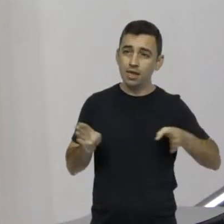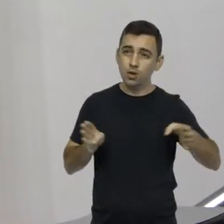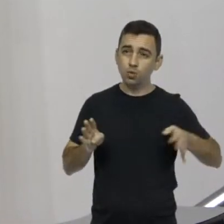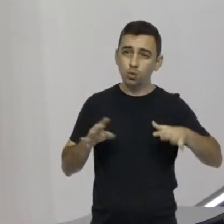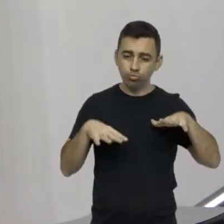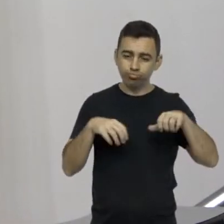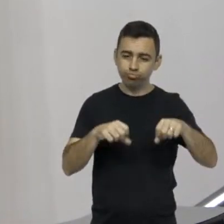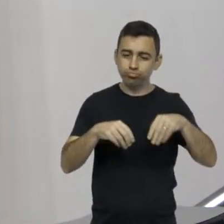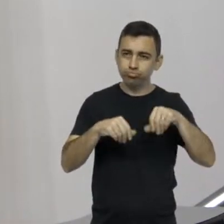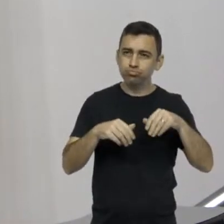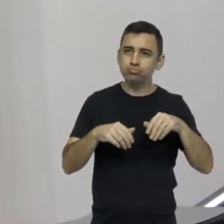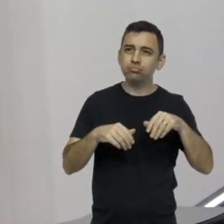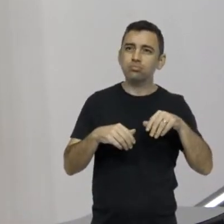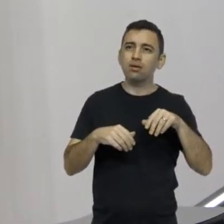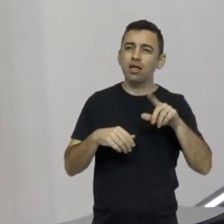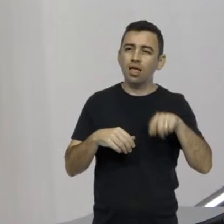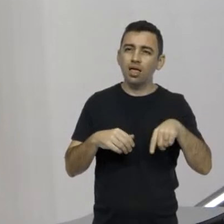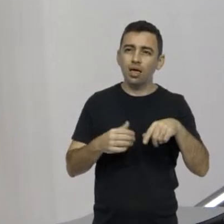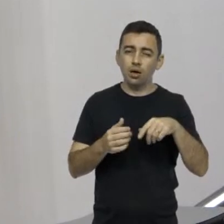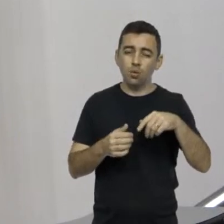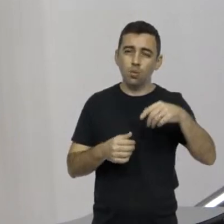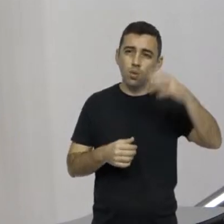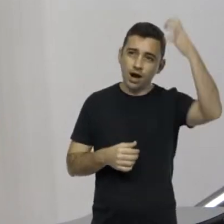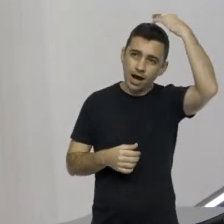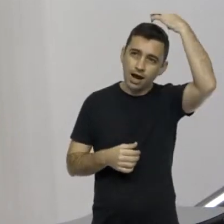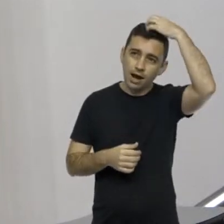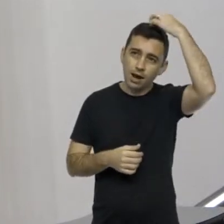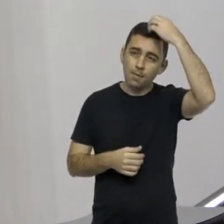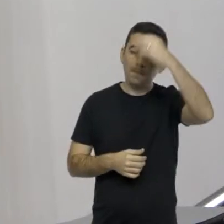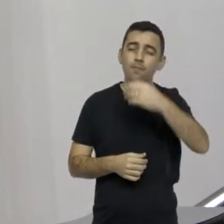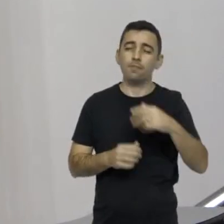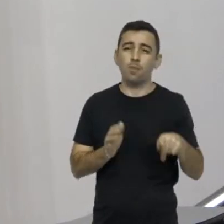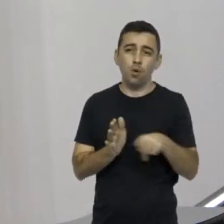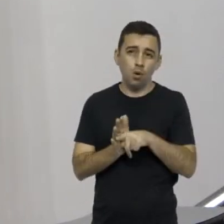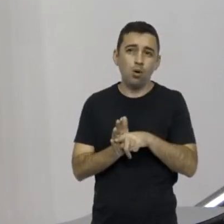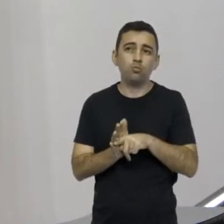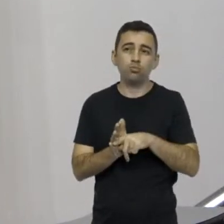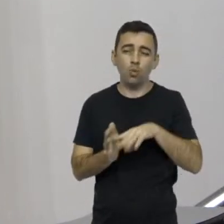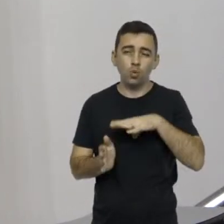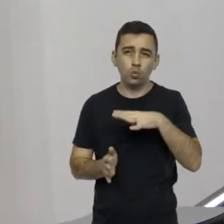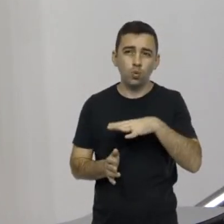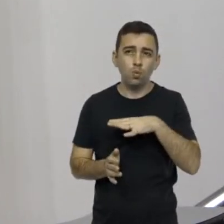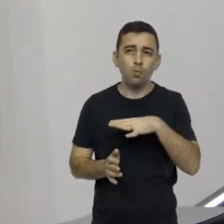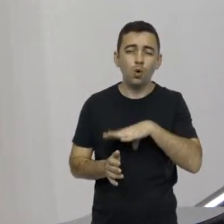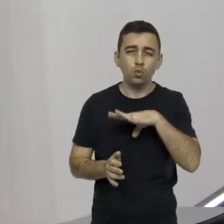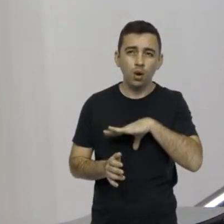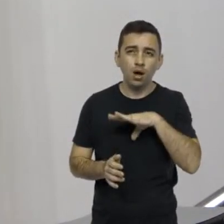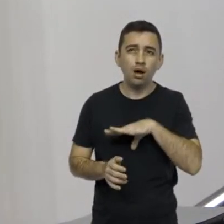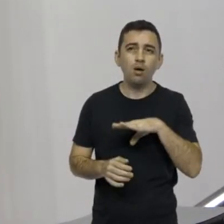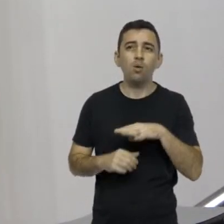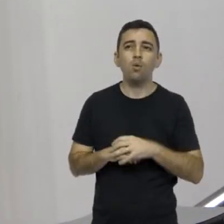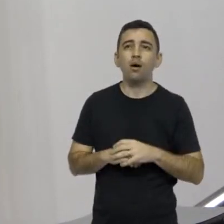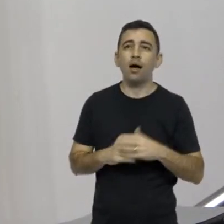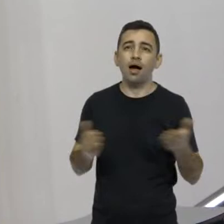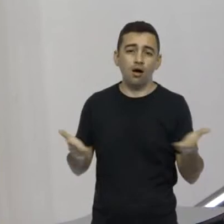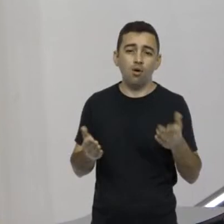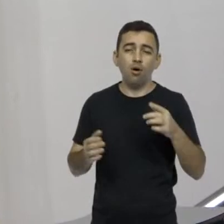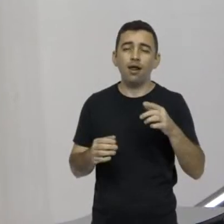fomos colonizados aí pela coroa portuguesa, e hoje somos colonizados por